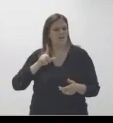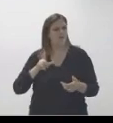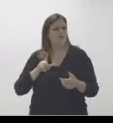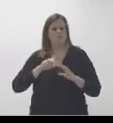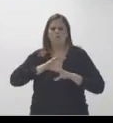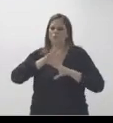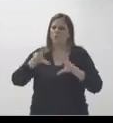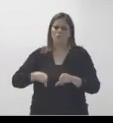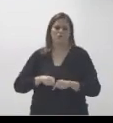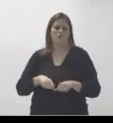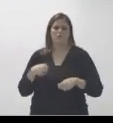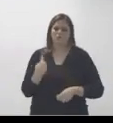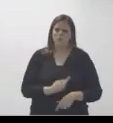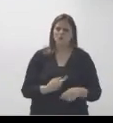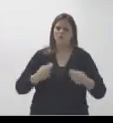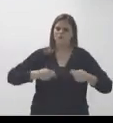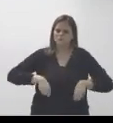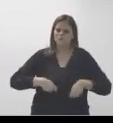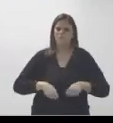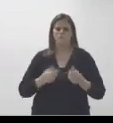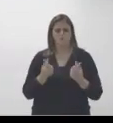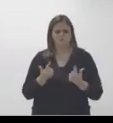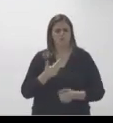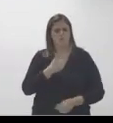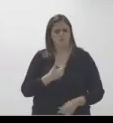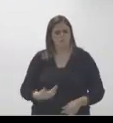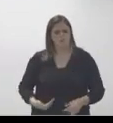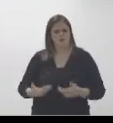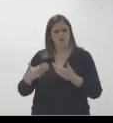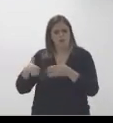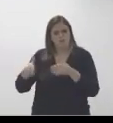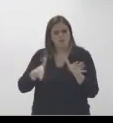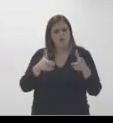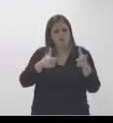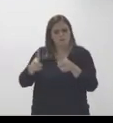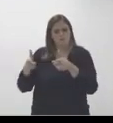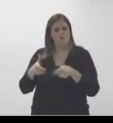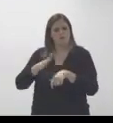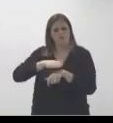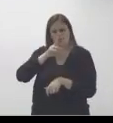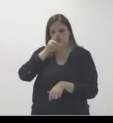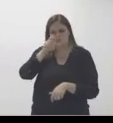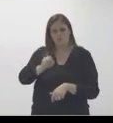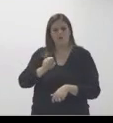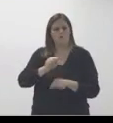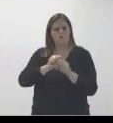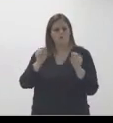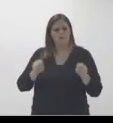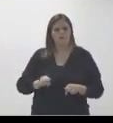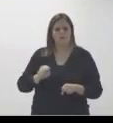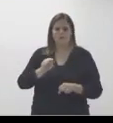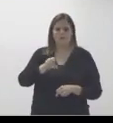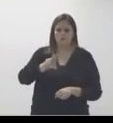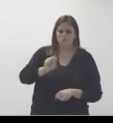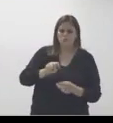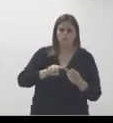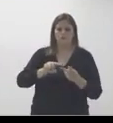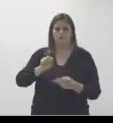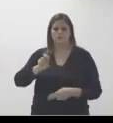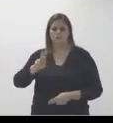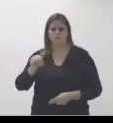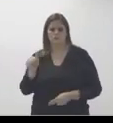nós precisamos recursos públicos para fortalecer os sistemas de direito sistema único de saúde eo sistema